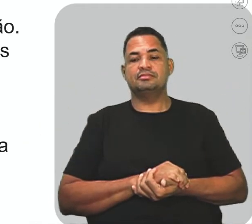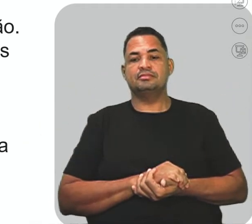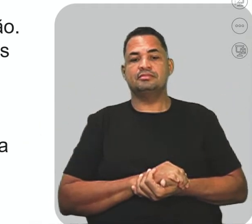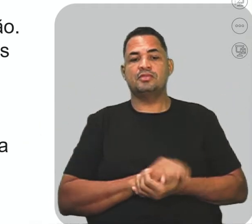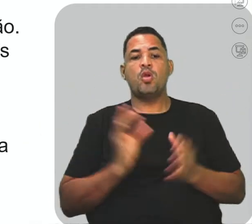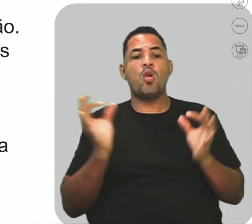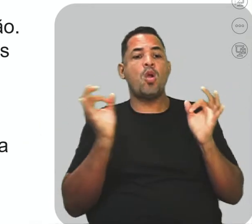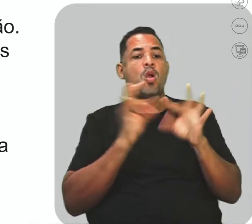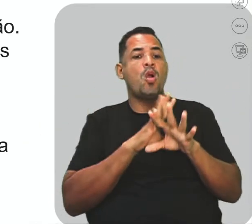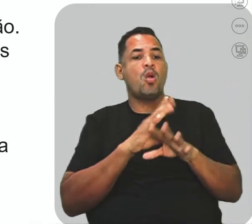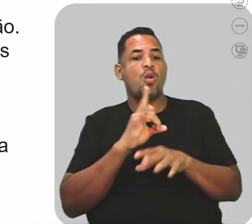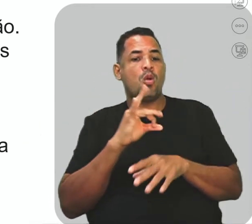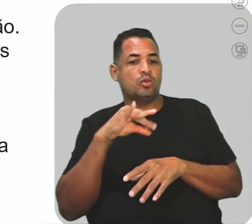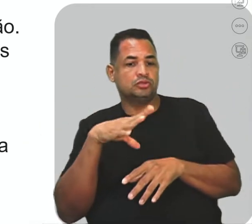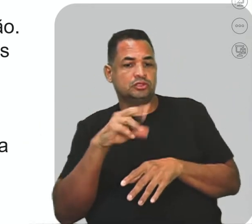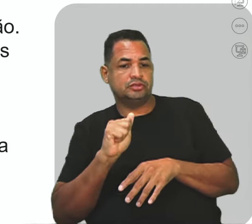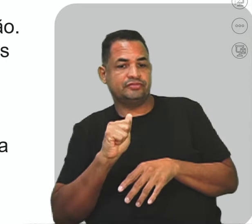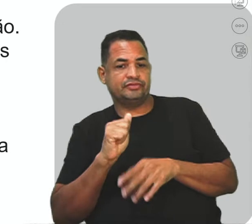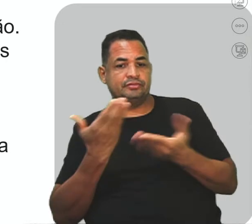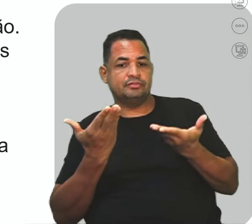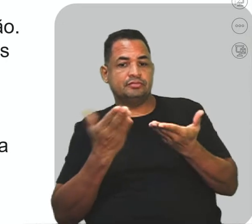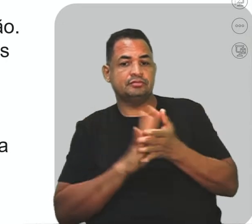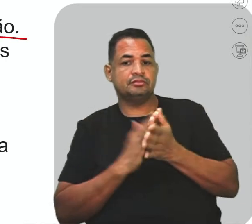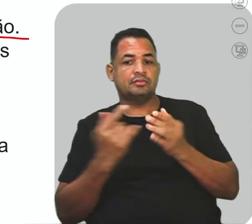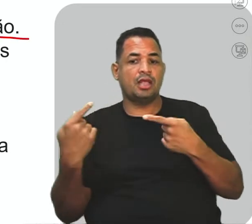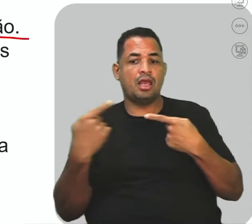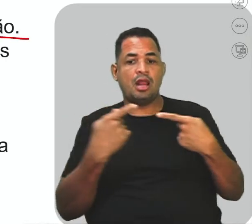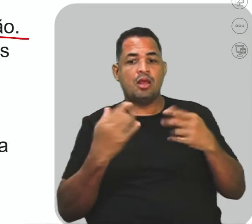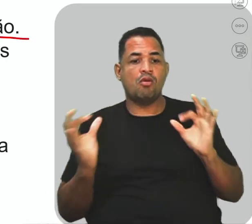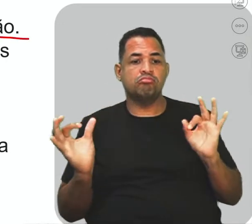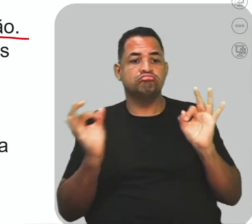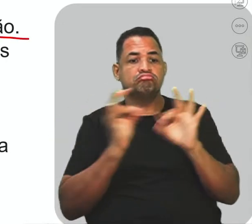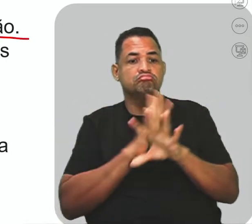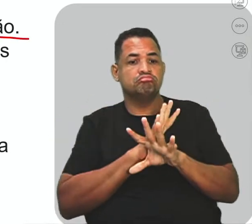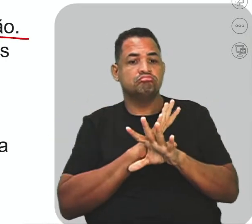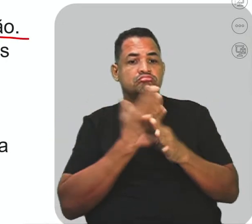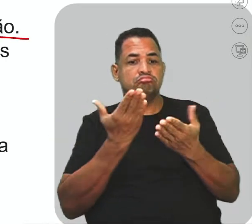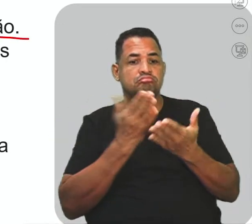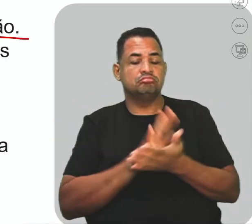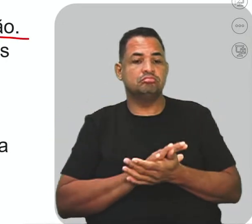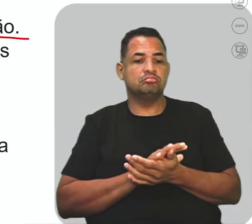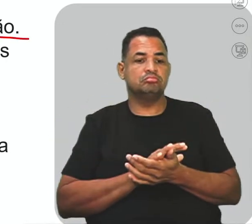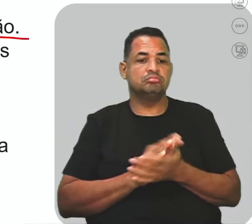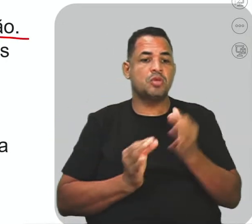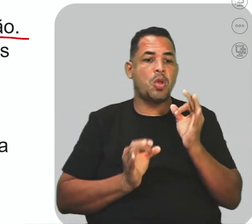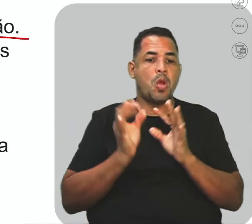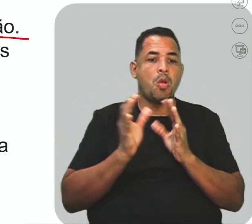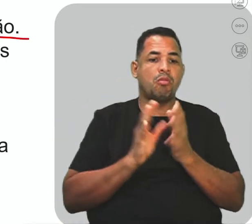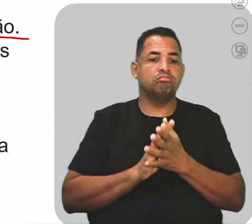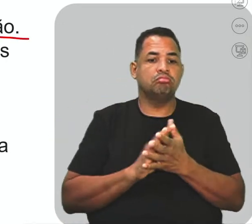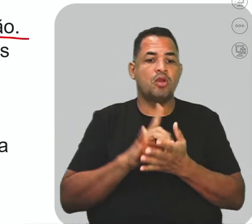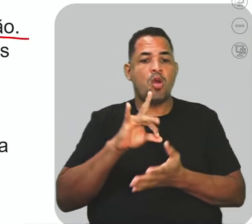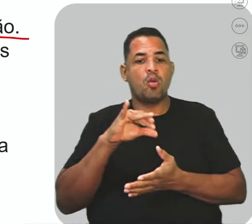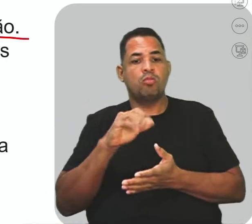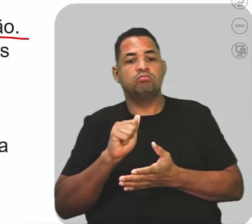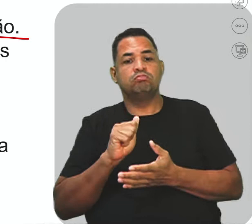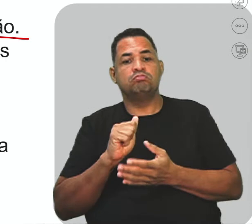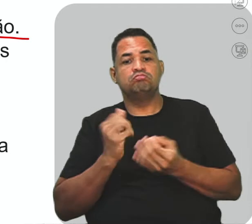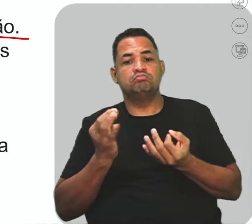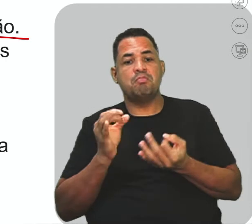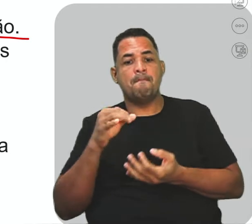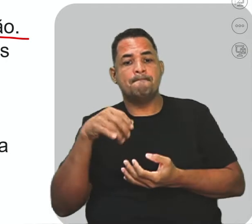Conclusiva. A oração conclusiva, ela expressa uma relação de conclusão, né? Algumas conjunções, como